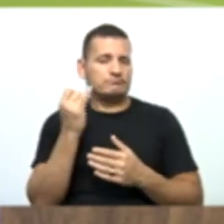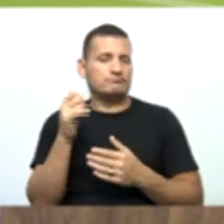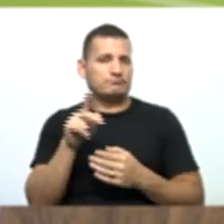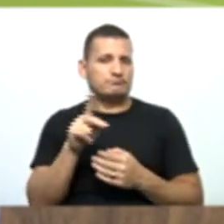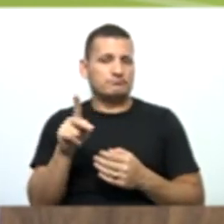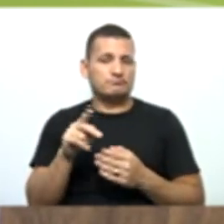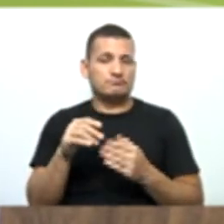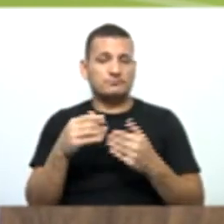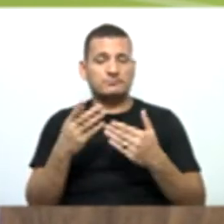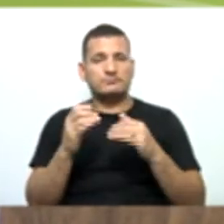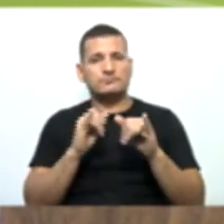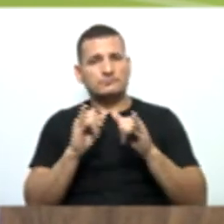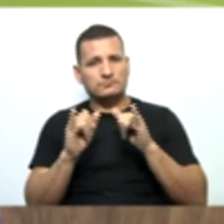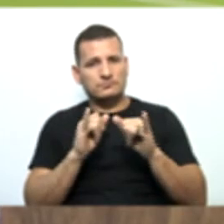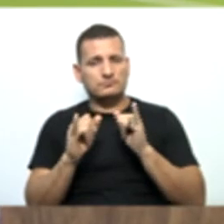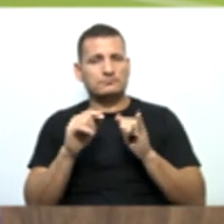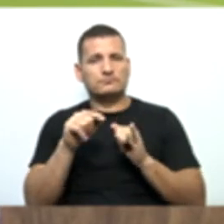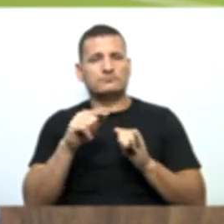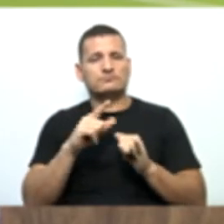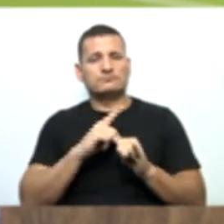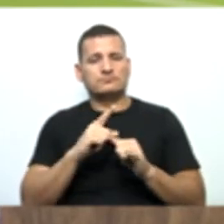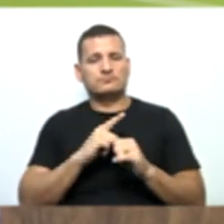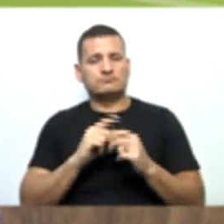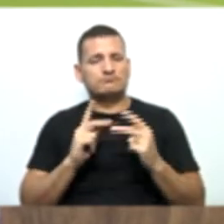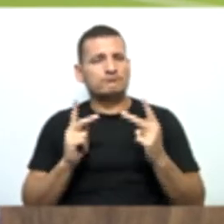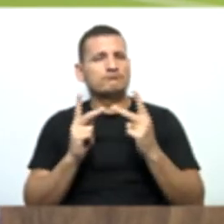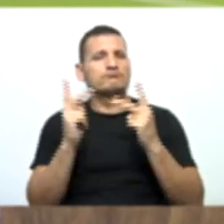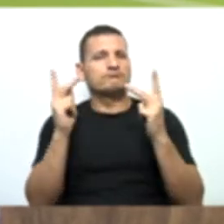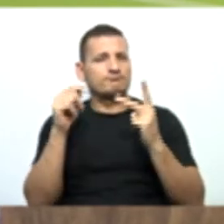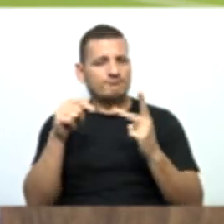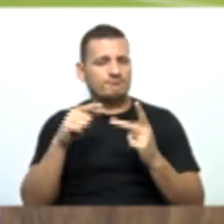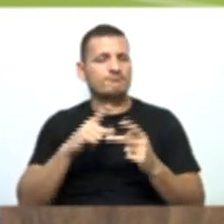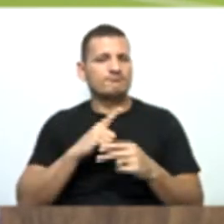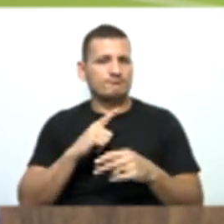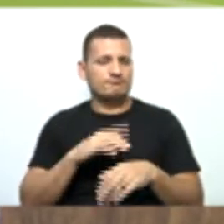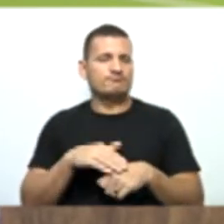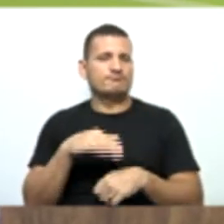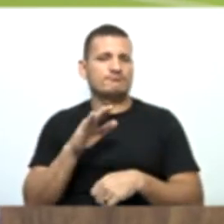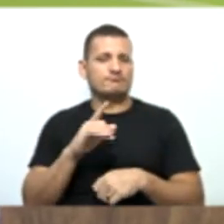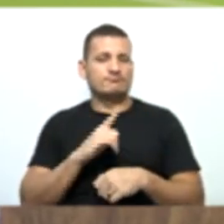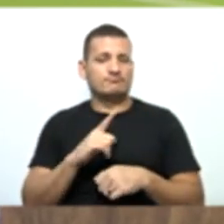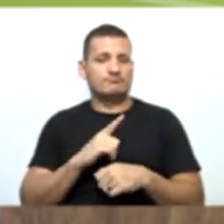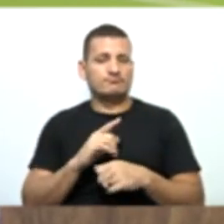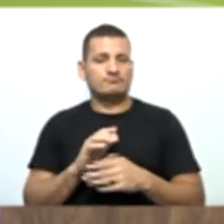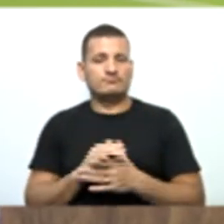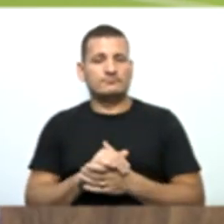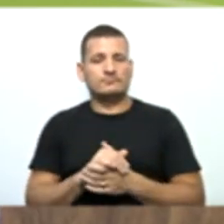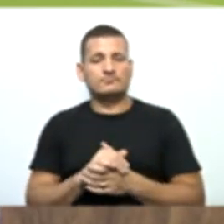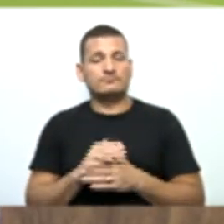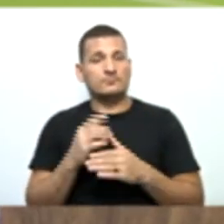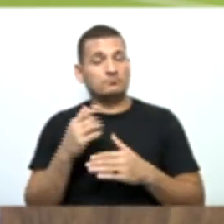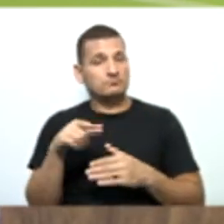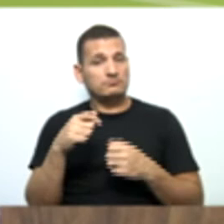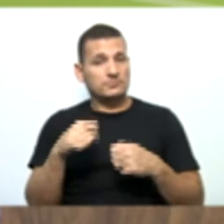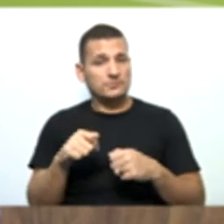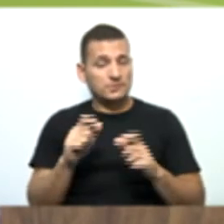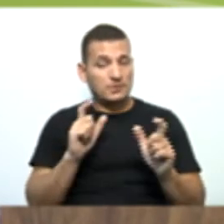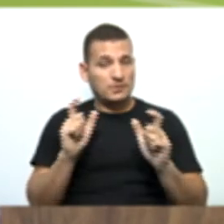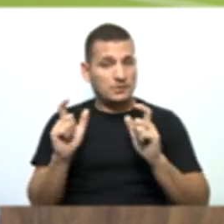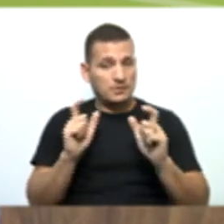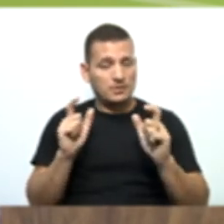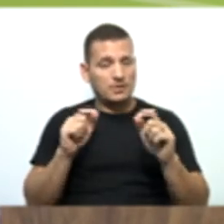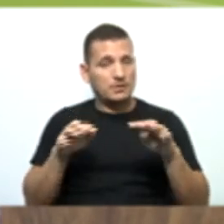a informação, ela tem um valor muito grande. Então, tem que estar justamente atento quanto a